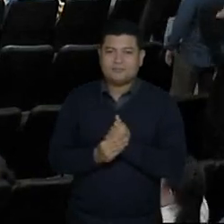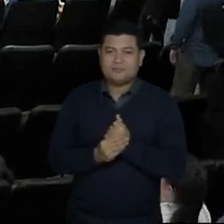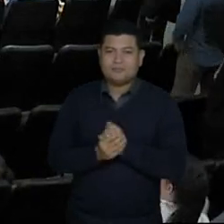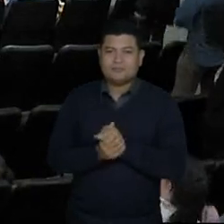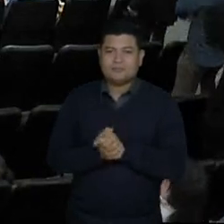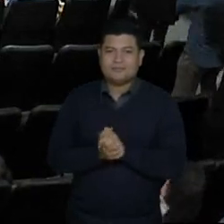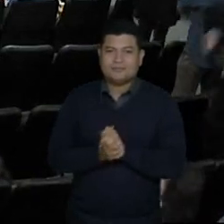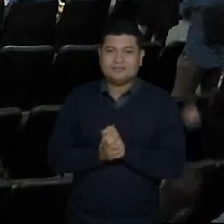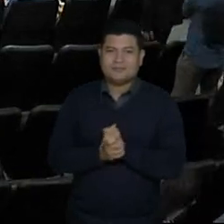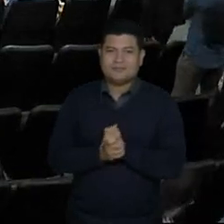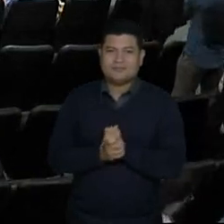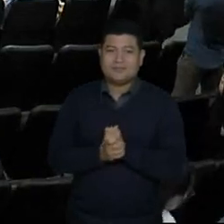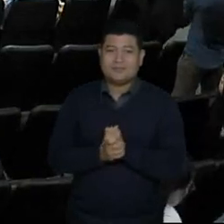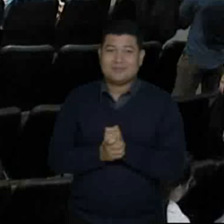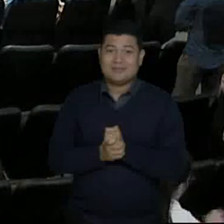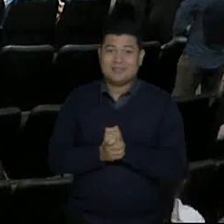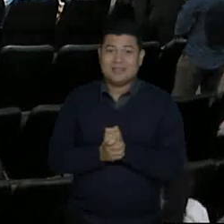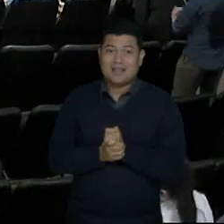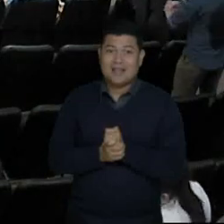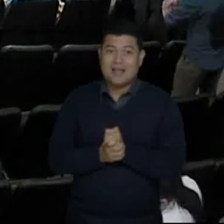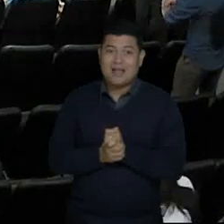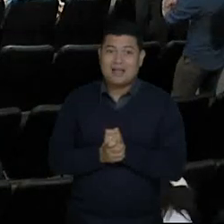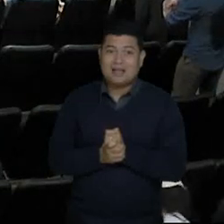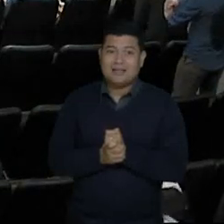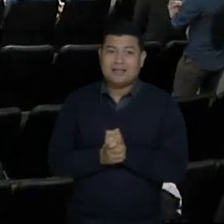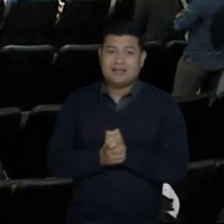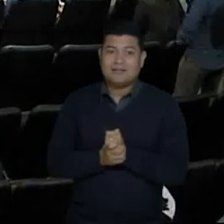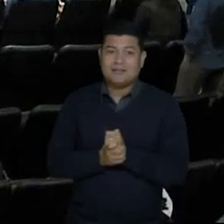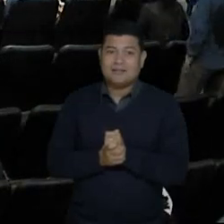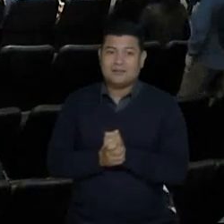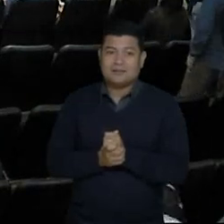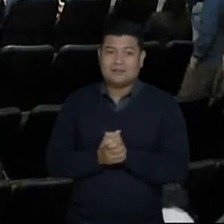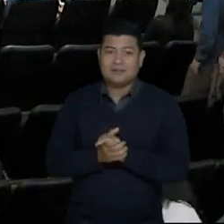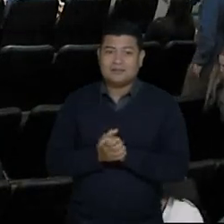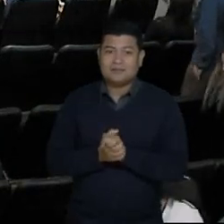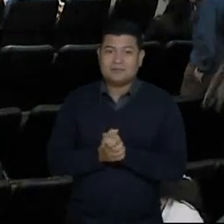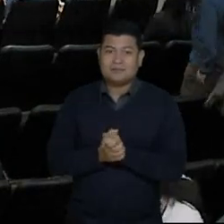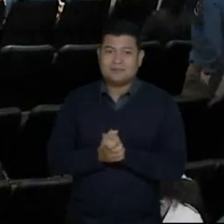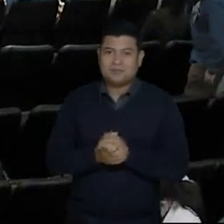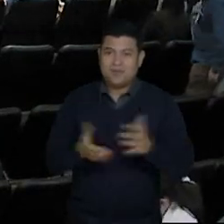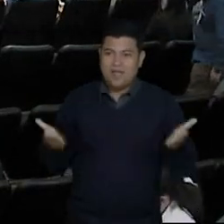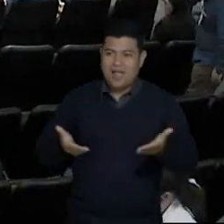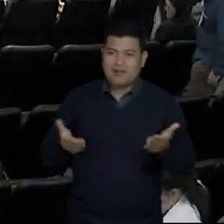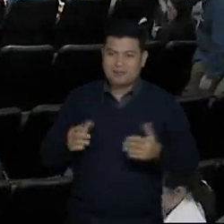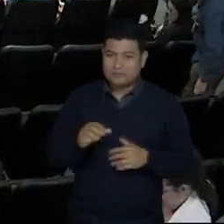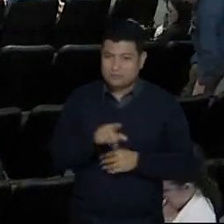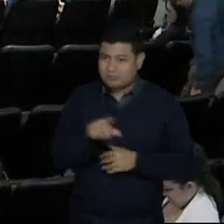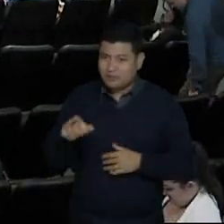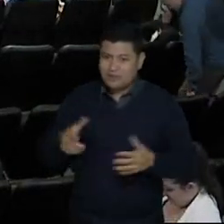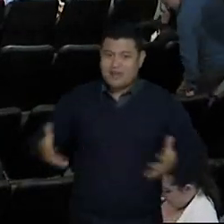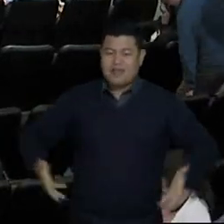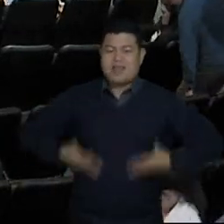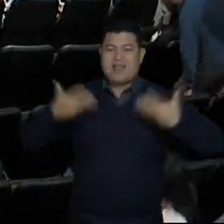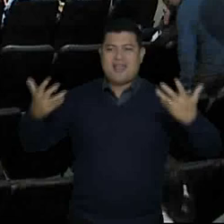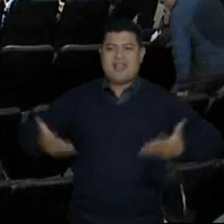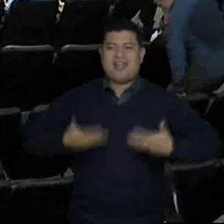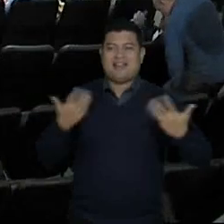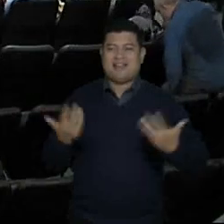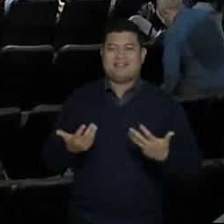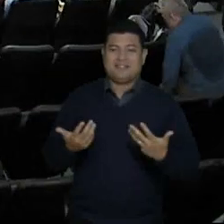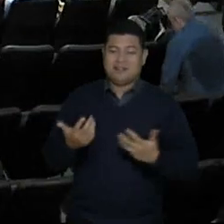pronto gente agora agora que vocês já deram essa animada eu acho que eu posso ir até umas 7 da noite sem